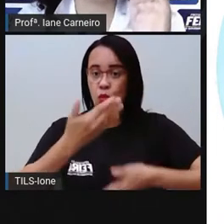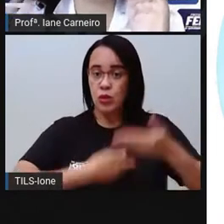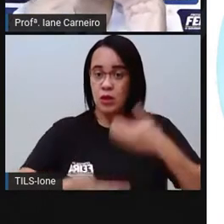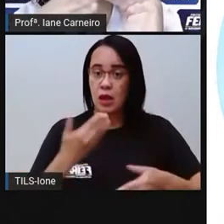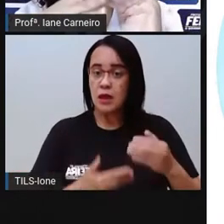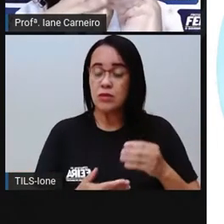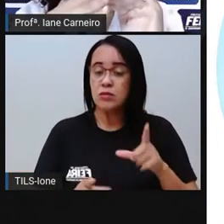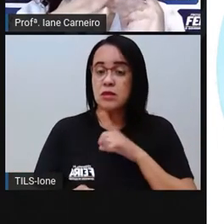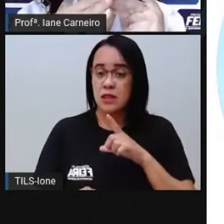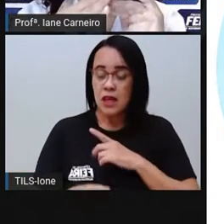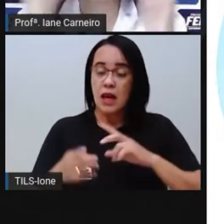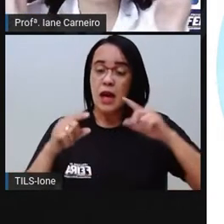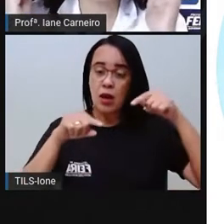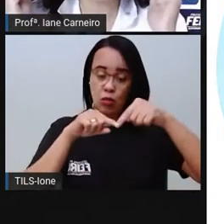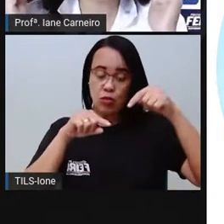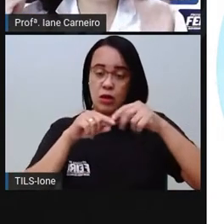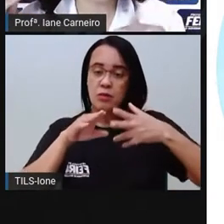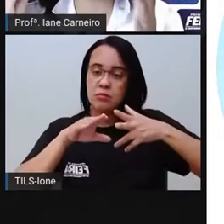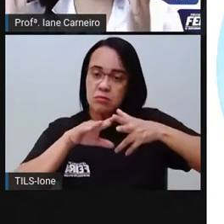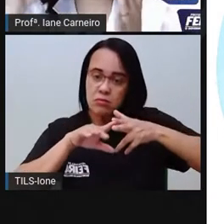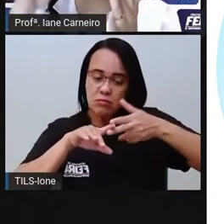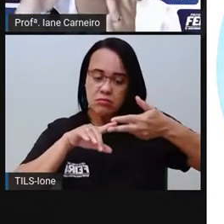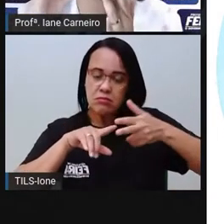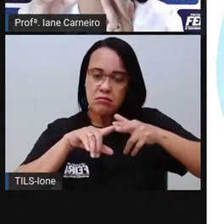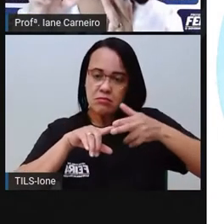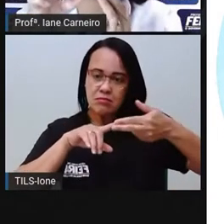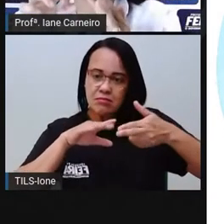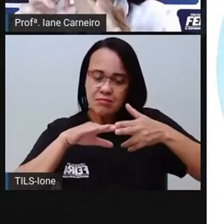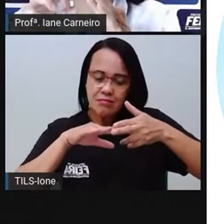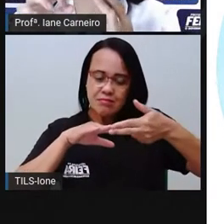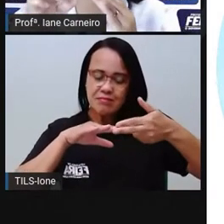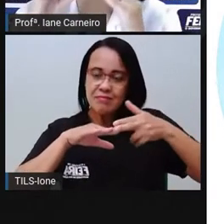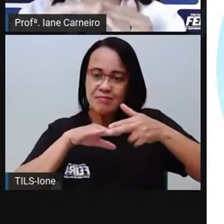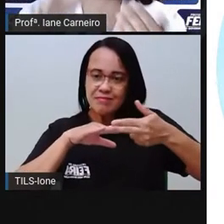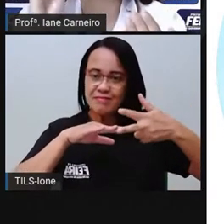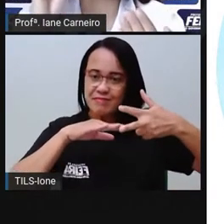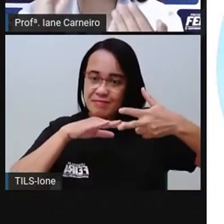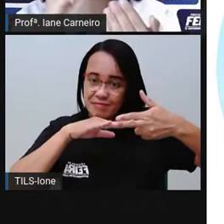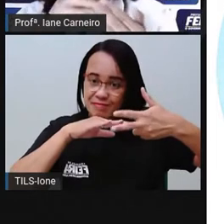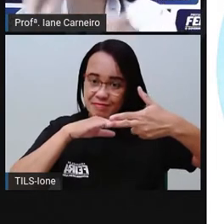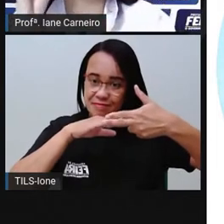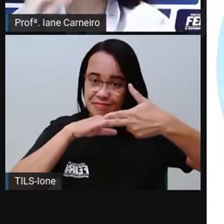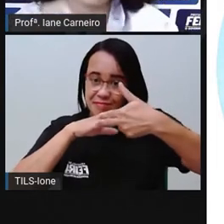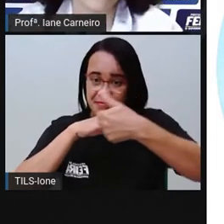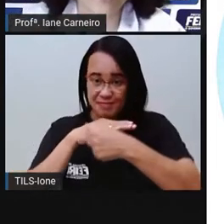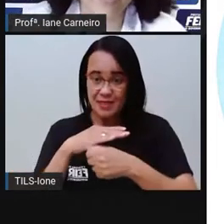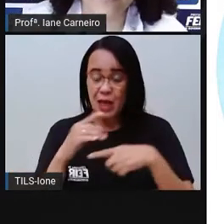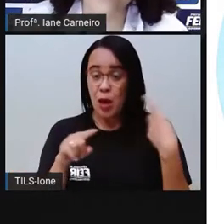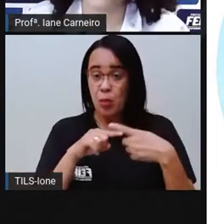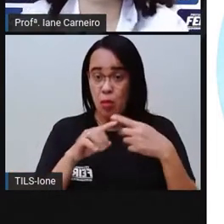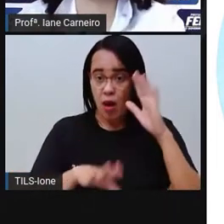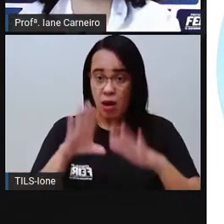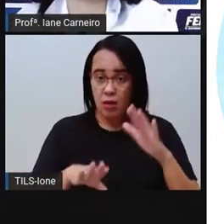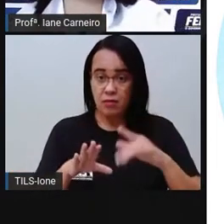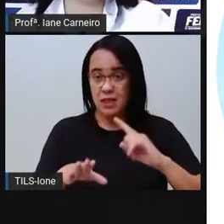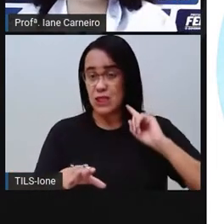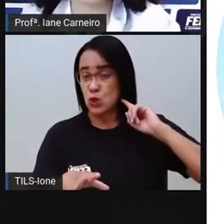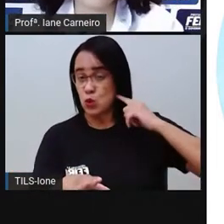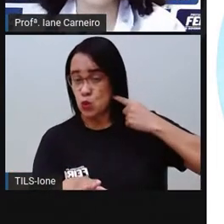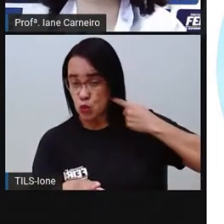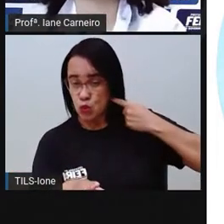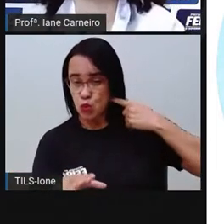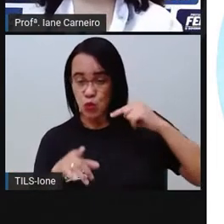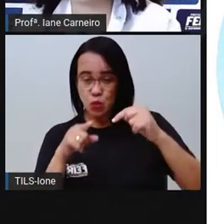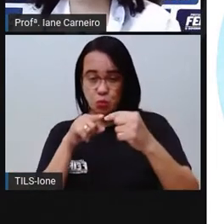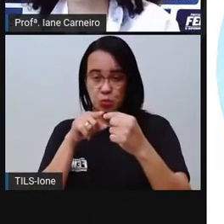sempre cortadas, né? Porque embaixo da unha, se a unha estiver grande, vai acumulando sujeiras embaixo da